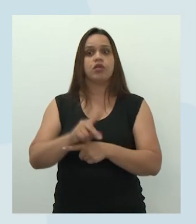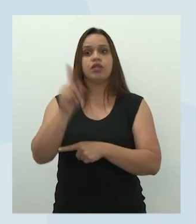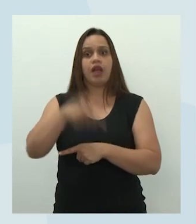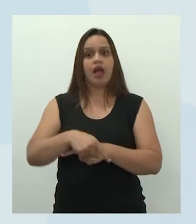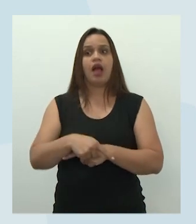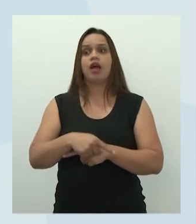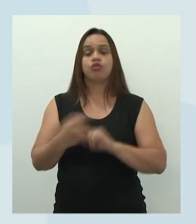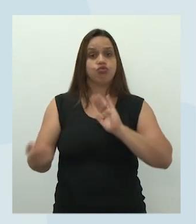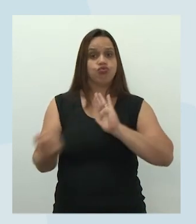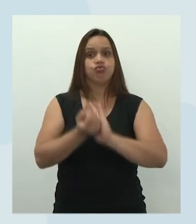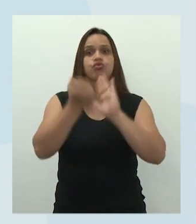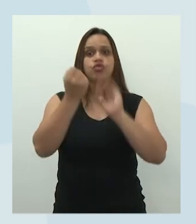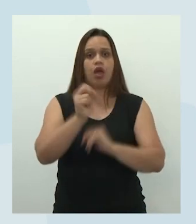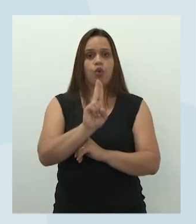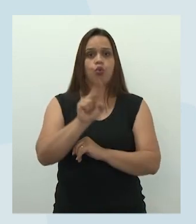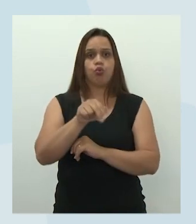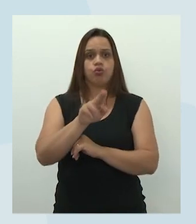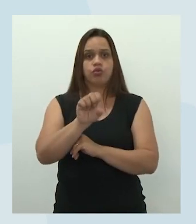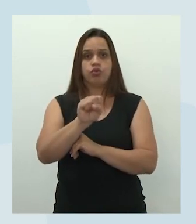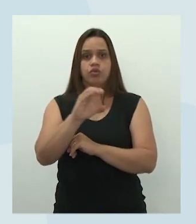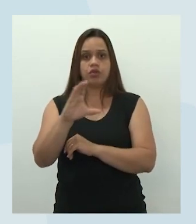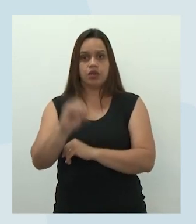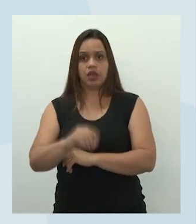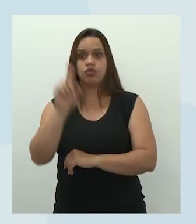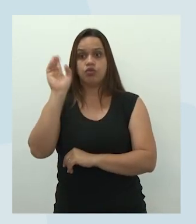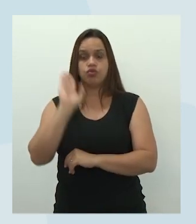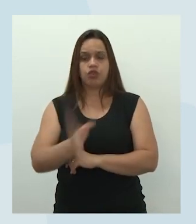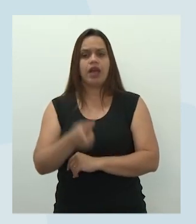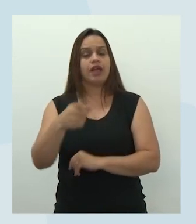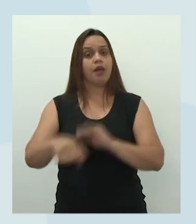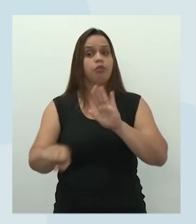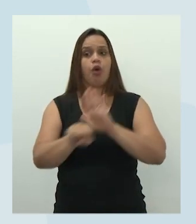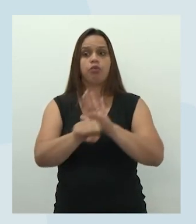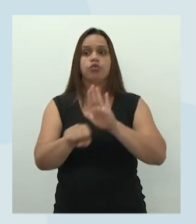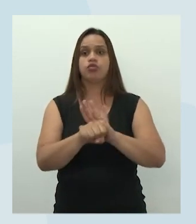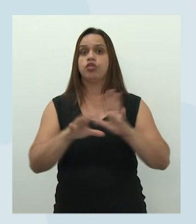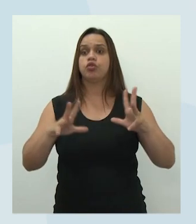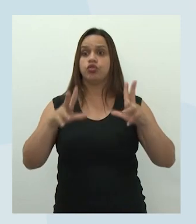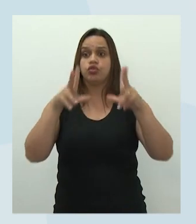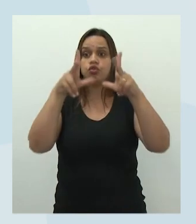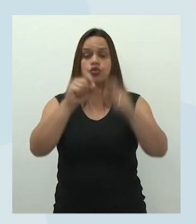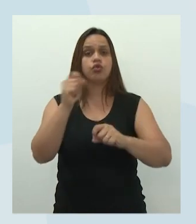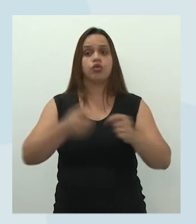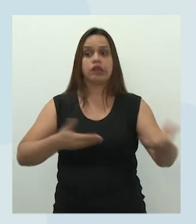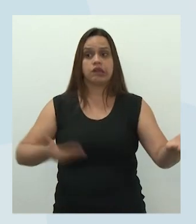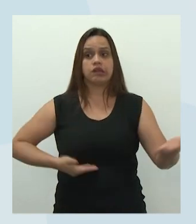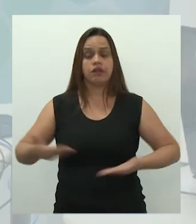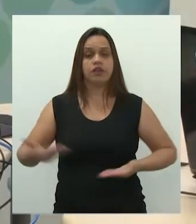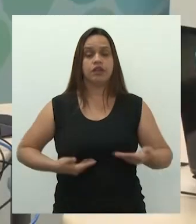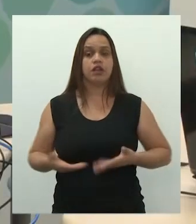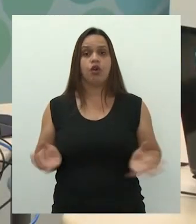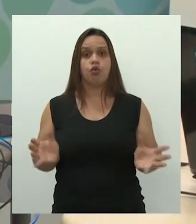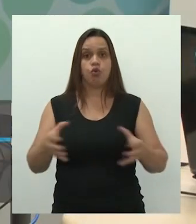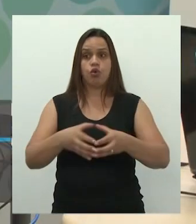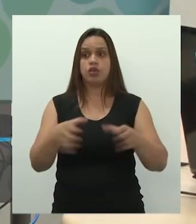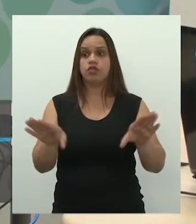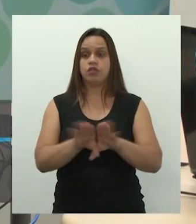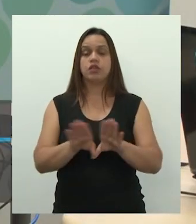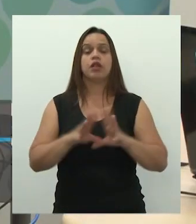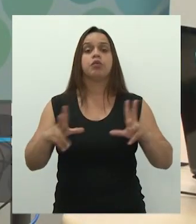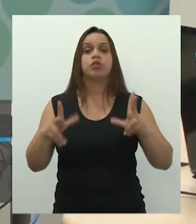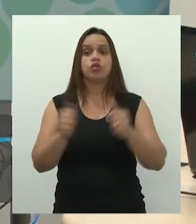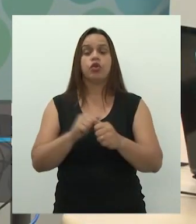símbolo do regime da servidão coletiva e da mitologia, como eu falei para vocês. Então, com certeza vocês sabem